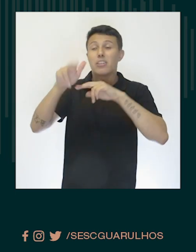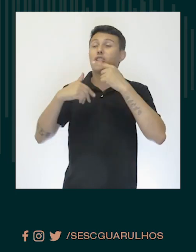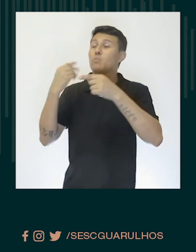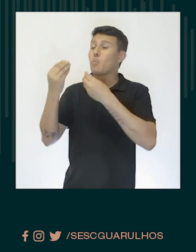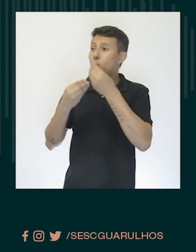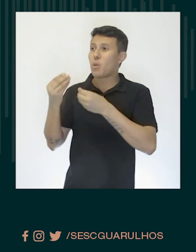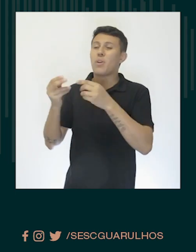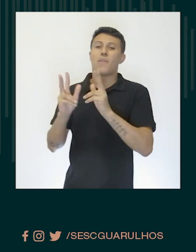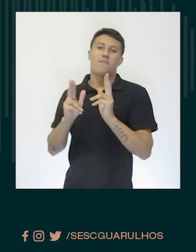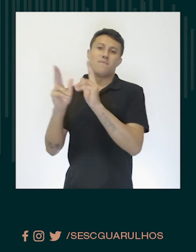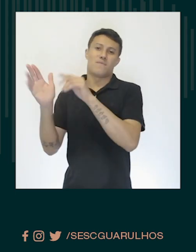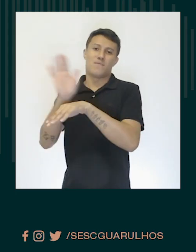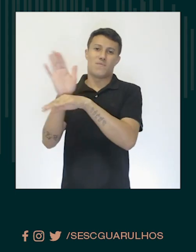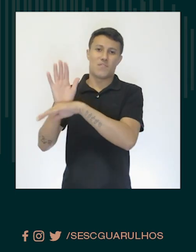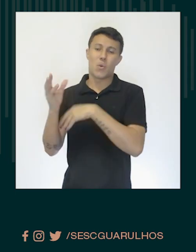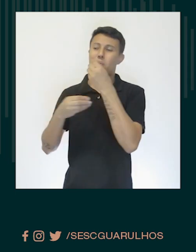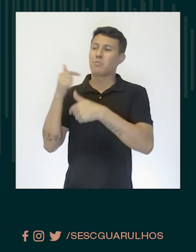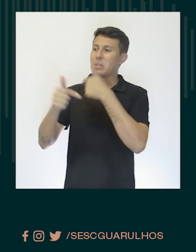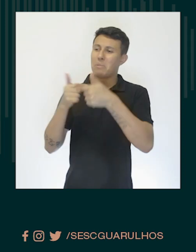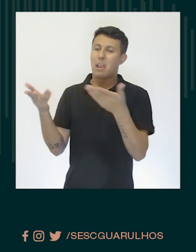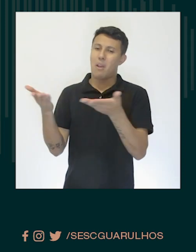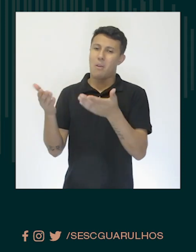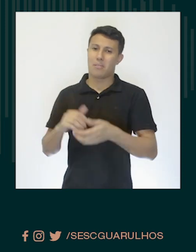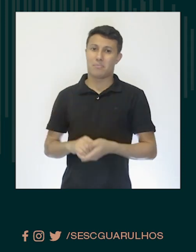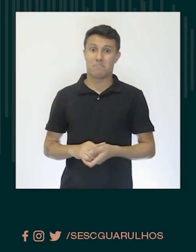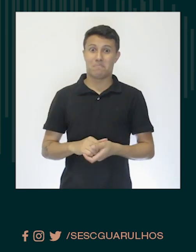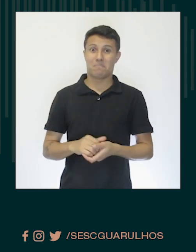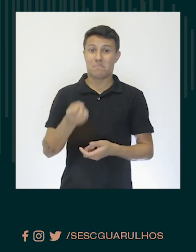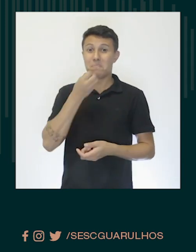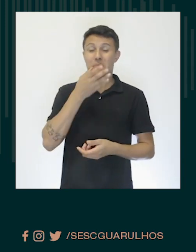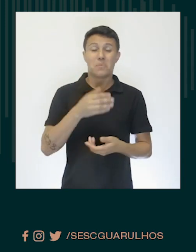estou trabalhando dessa forma atualmente. Que louco, que louco.